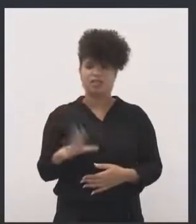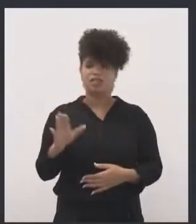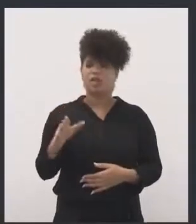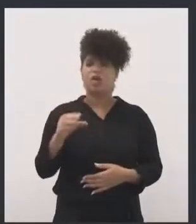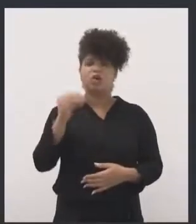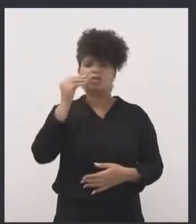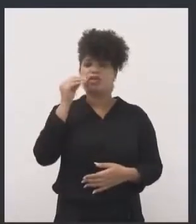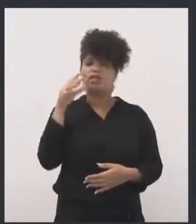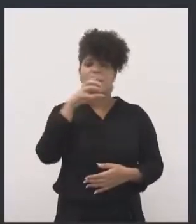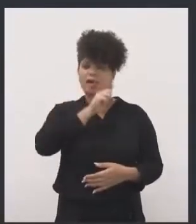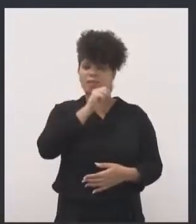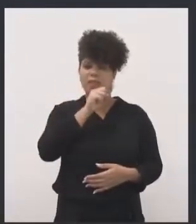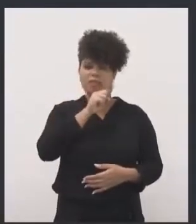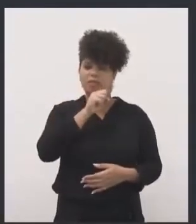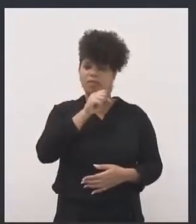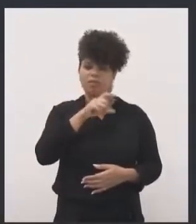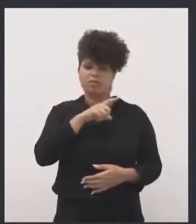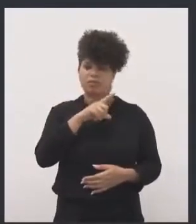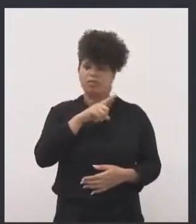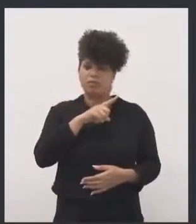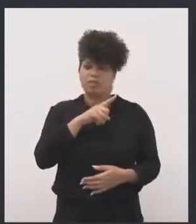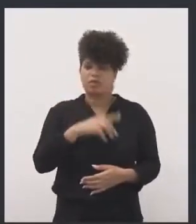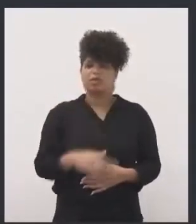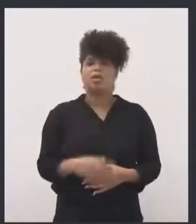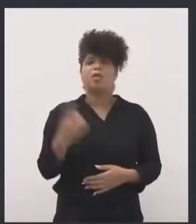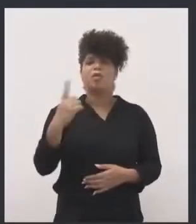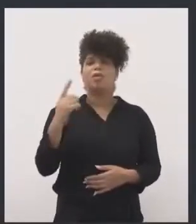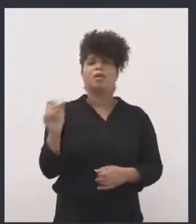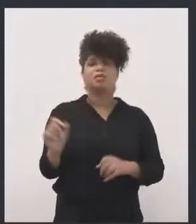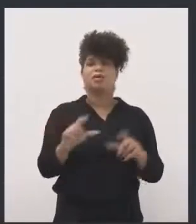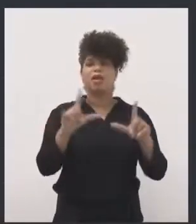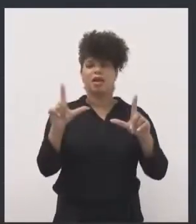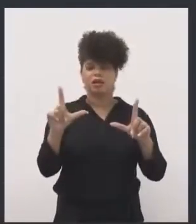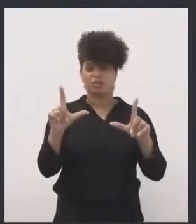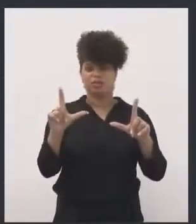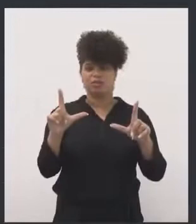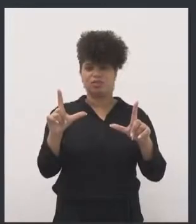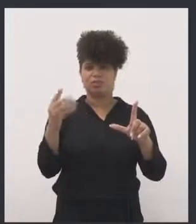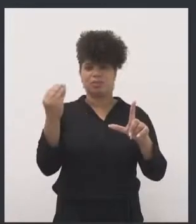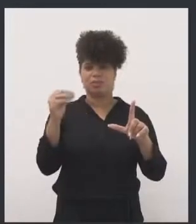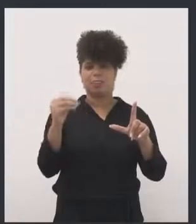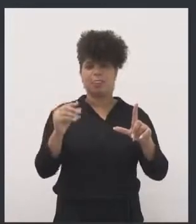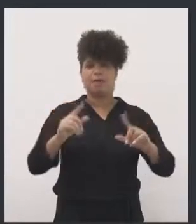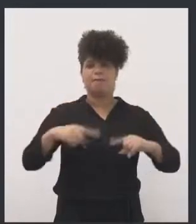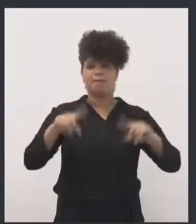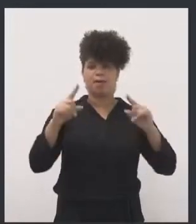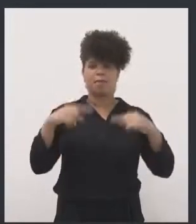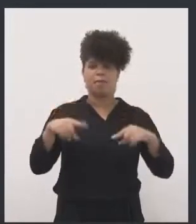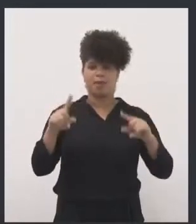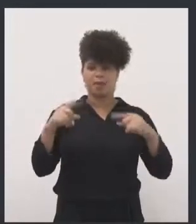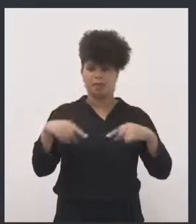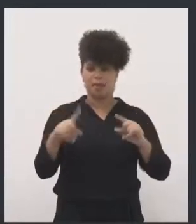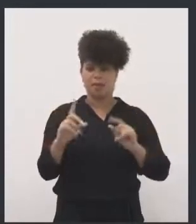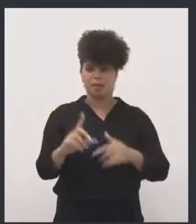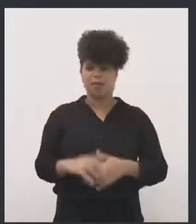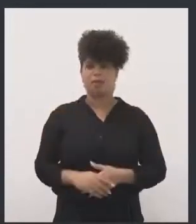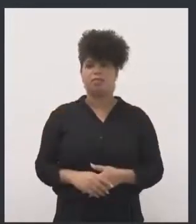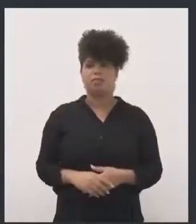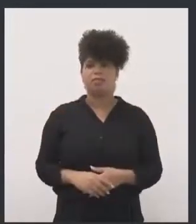bem rápido, só tem uma narração lá no primeiro slide, eu não passei os slides contando as outras partes da